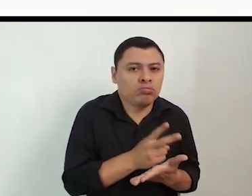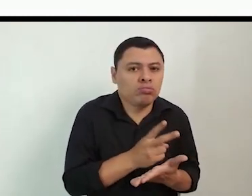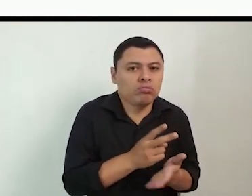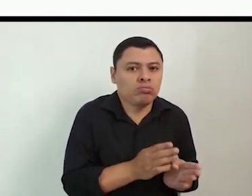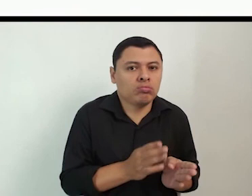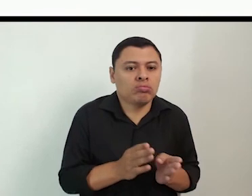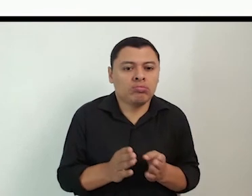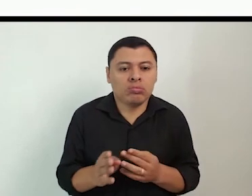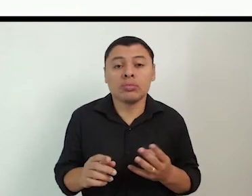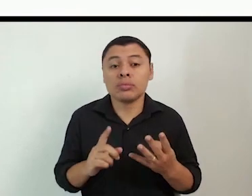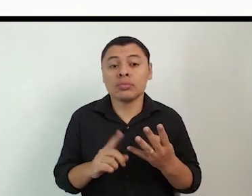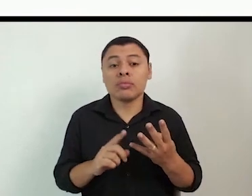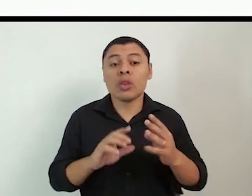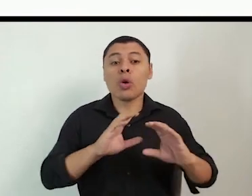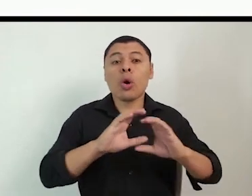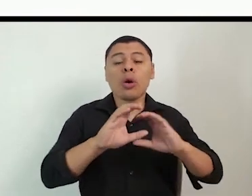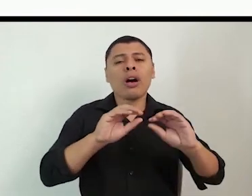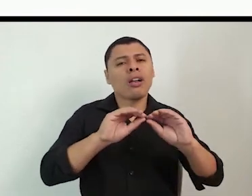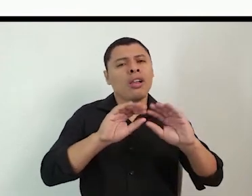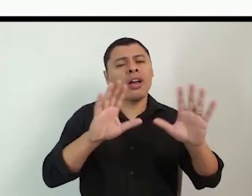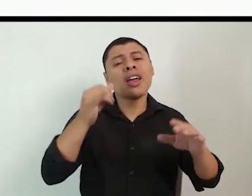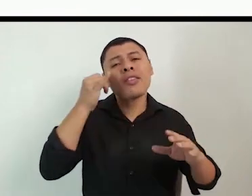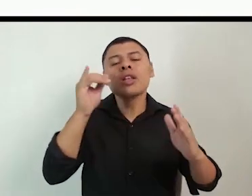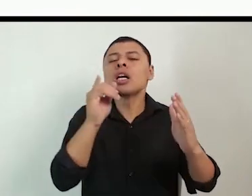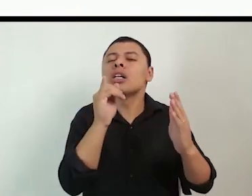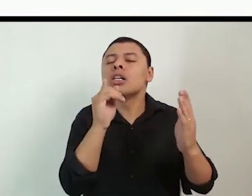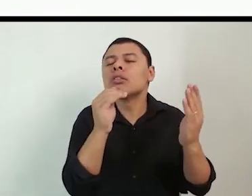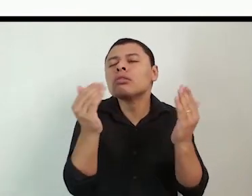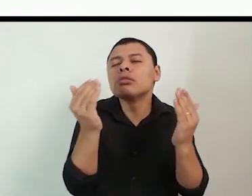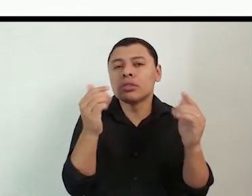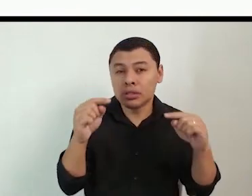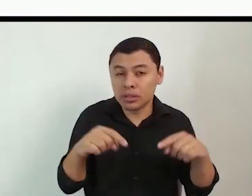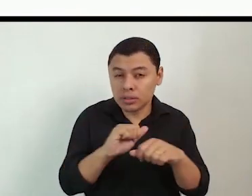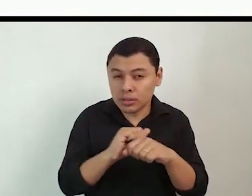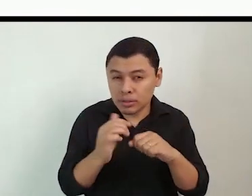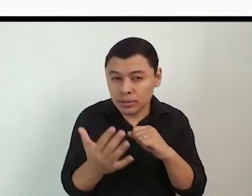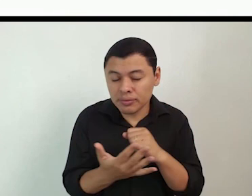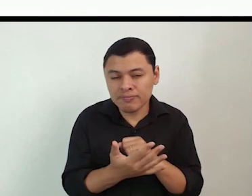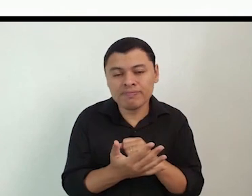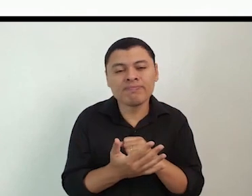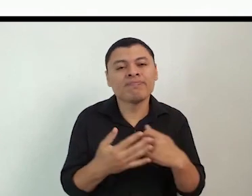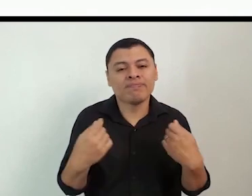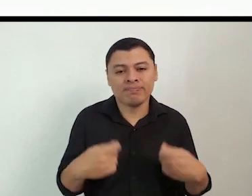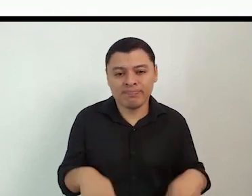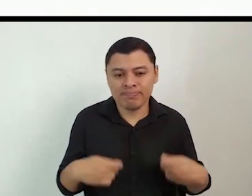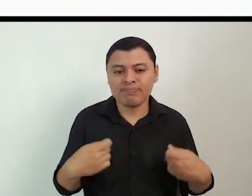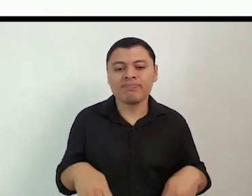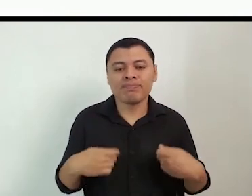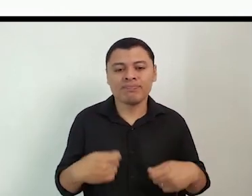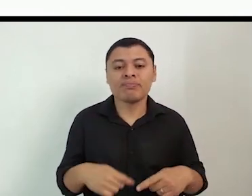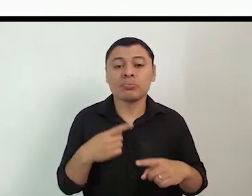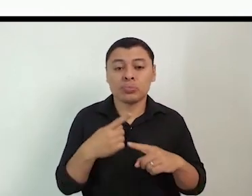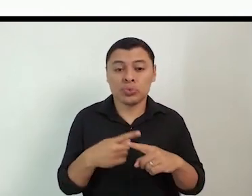clara, detalhada, sem figuras de linguagem, principalmente acho que na pandemia isso é muito necessário, porque